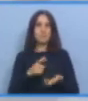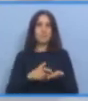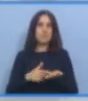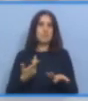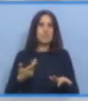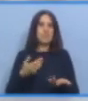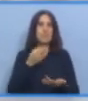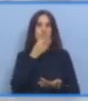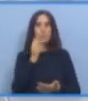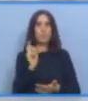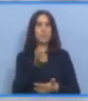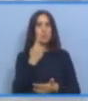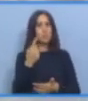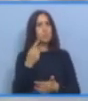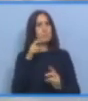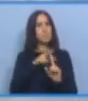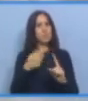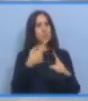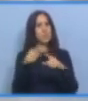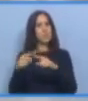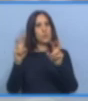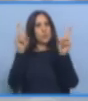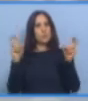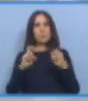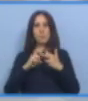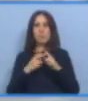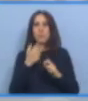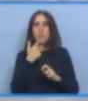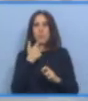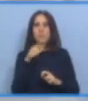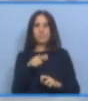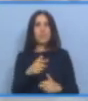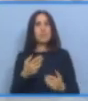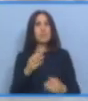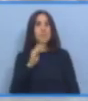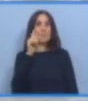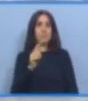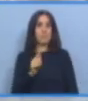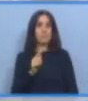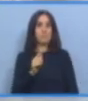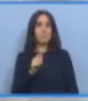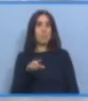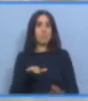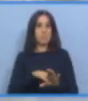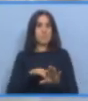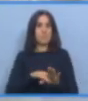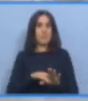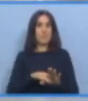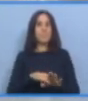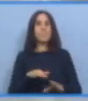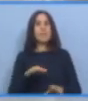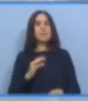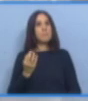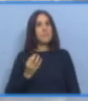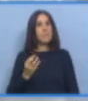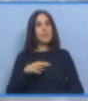é de falar todos de diferentes perspectivas sobre esta grande problemática. E a fé que participa e traz